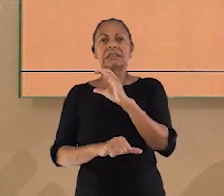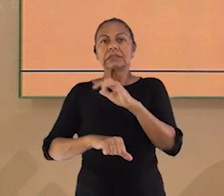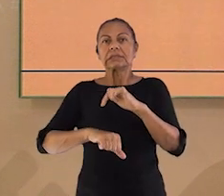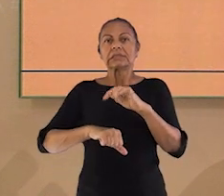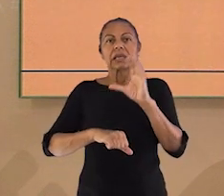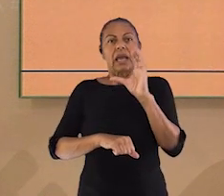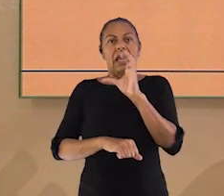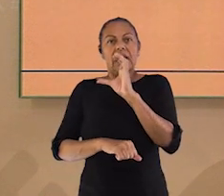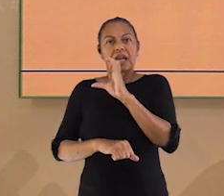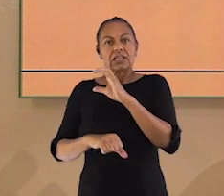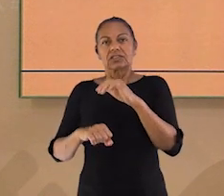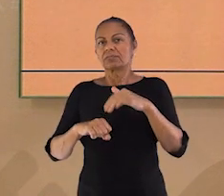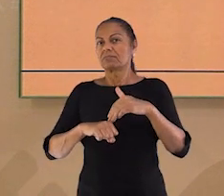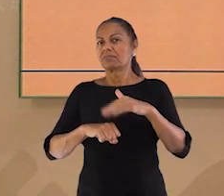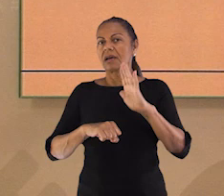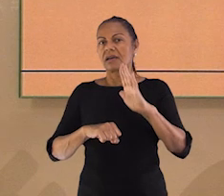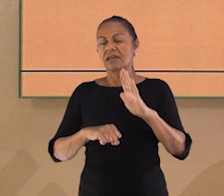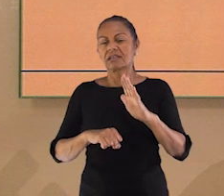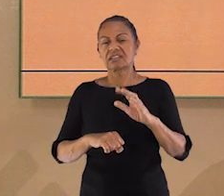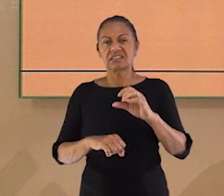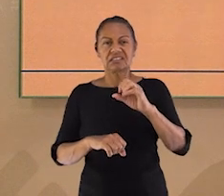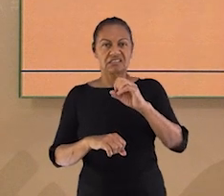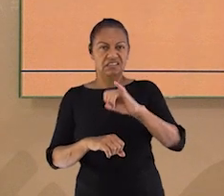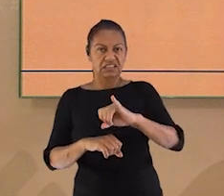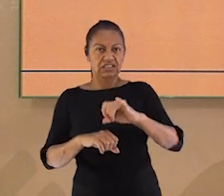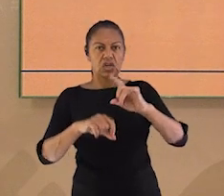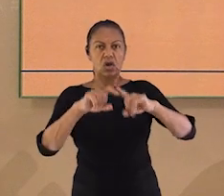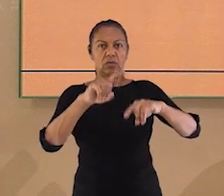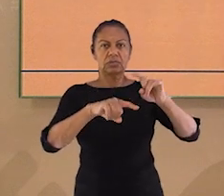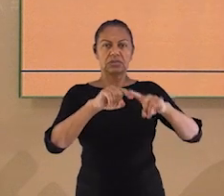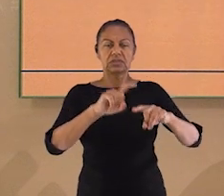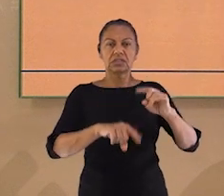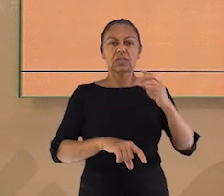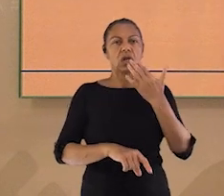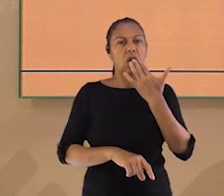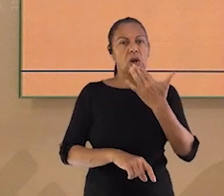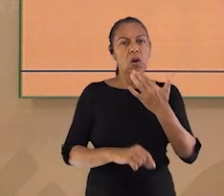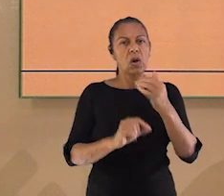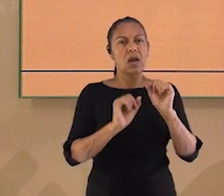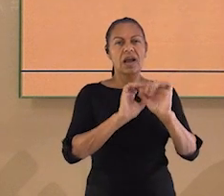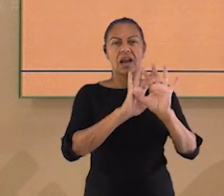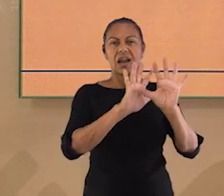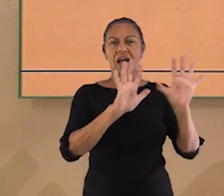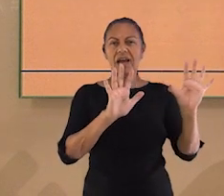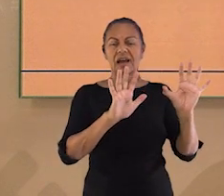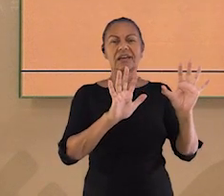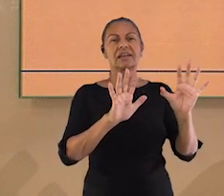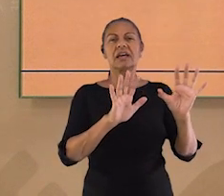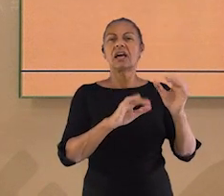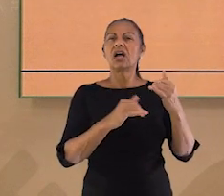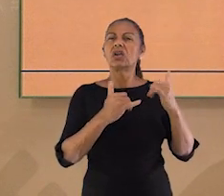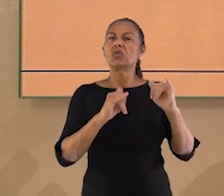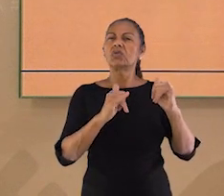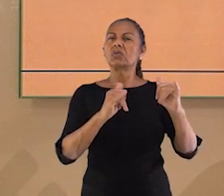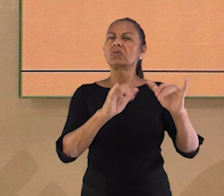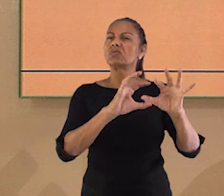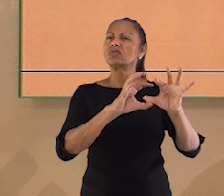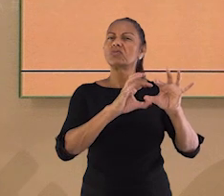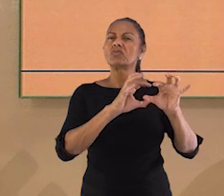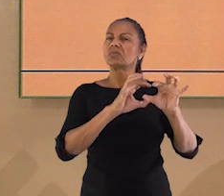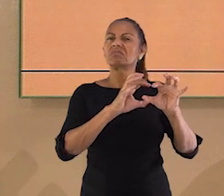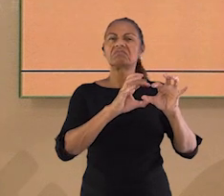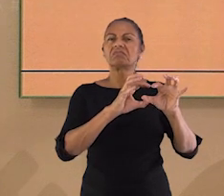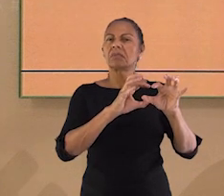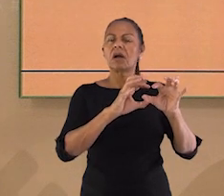de ondas de luz e os convertem em calor, de modo que os objetos fiquem mais quentes. Já um objeto de